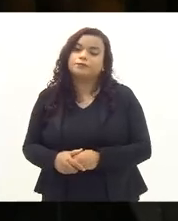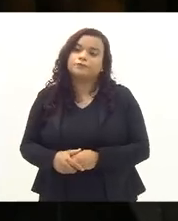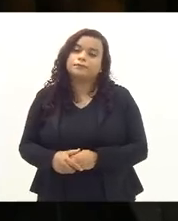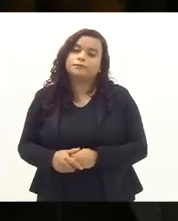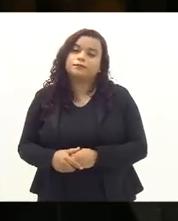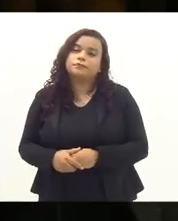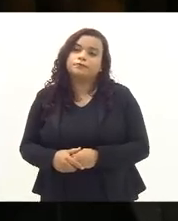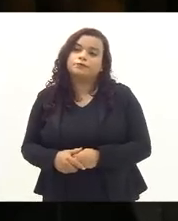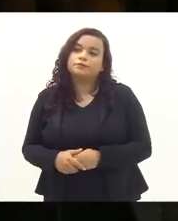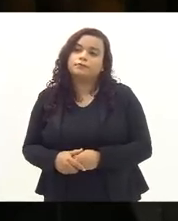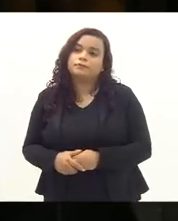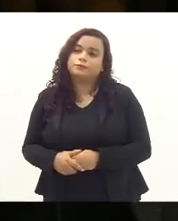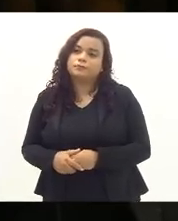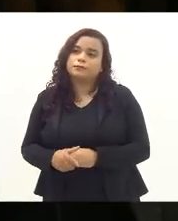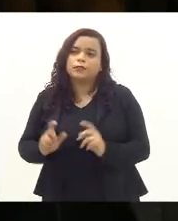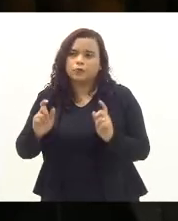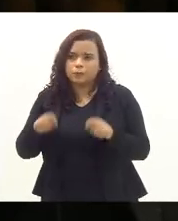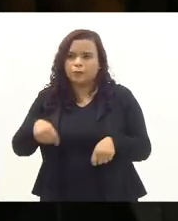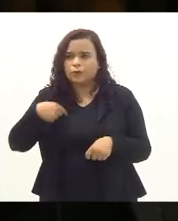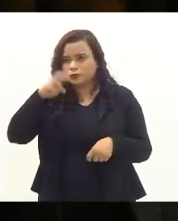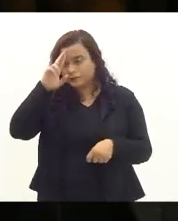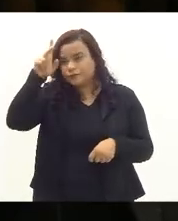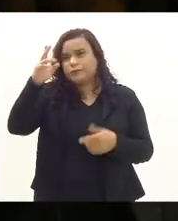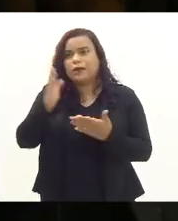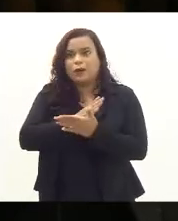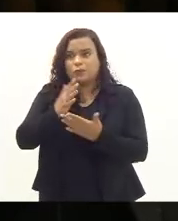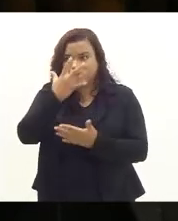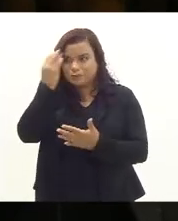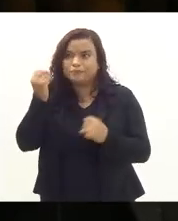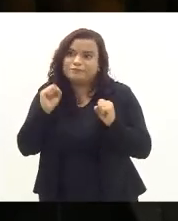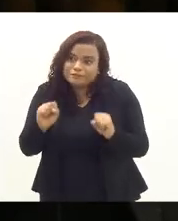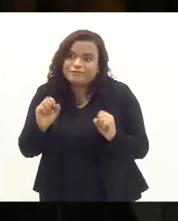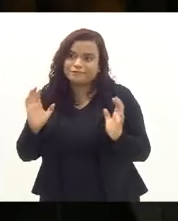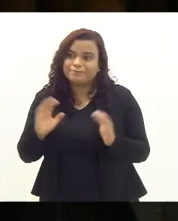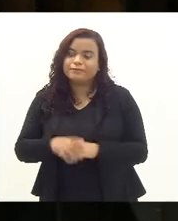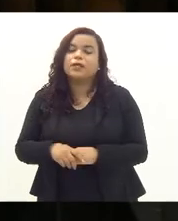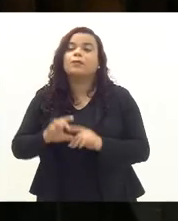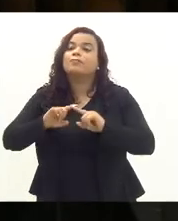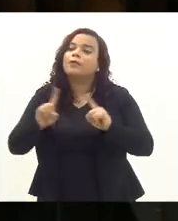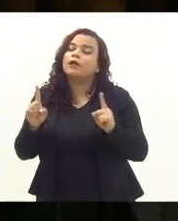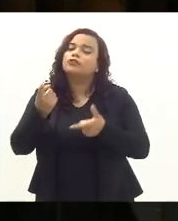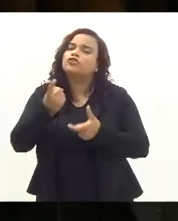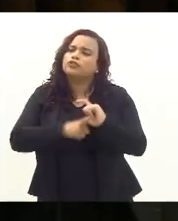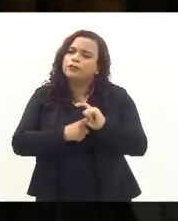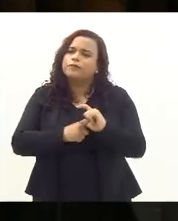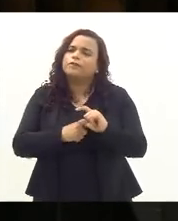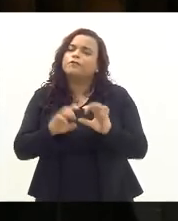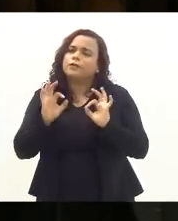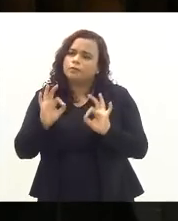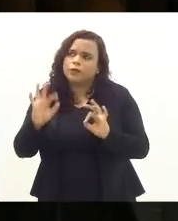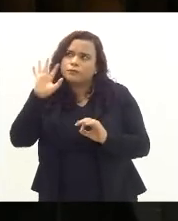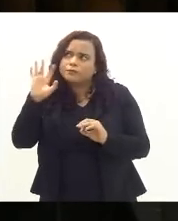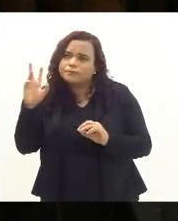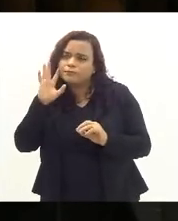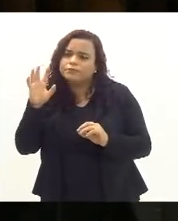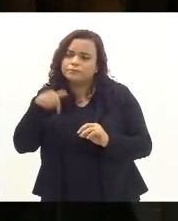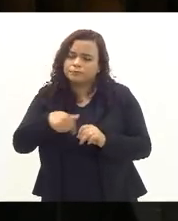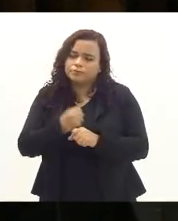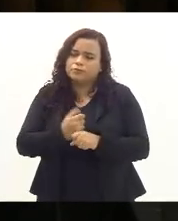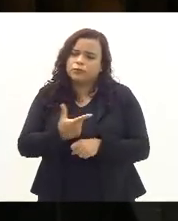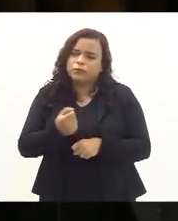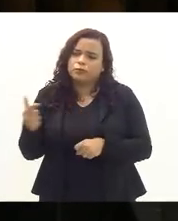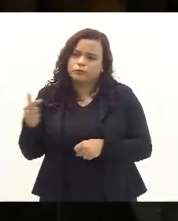eu posso ter falhado em algum nome mas a dívida consolidada a lista para